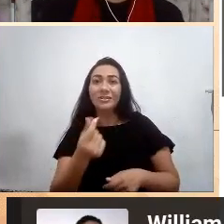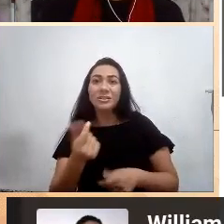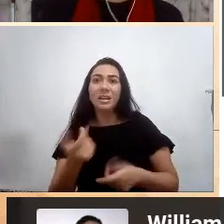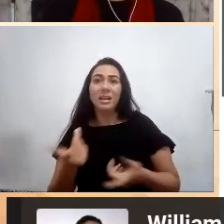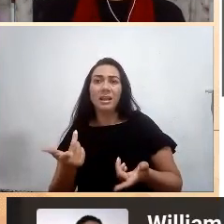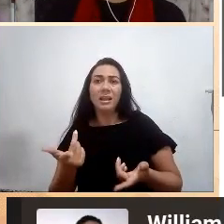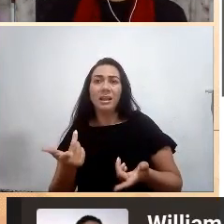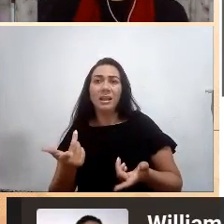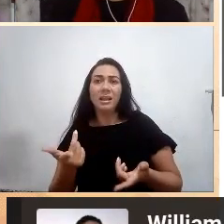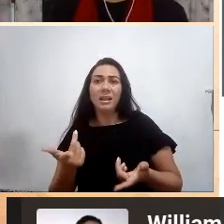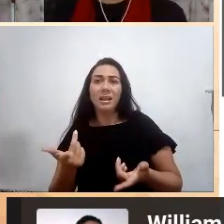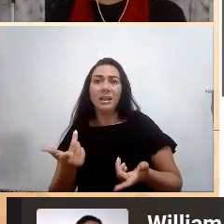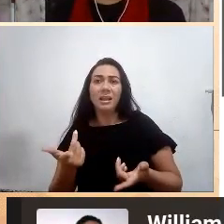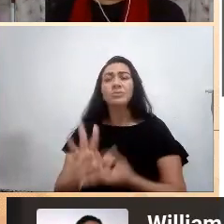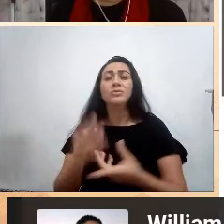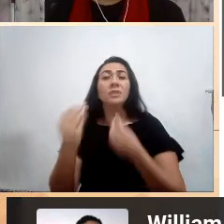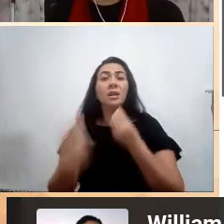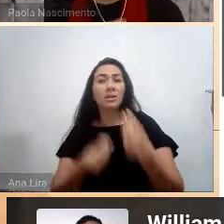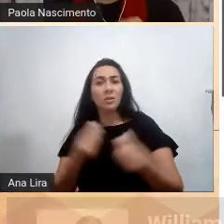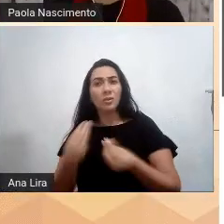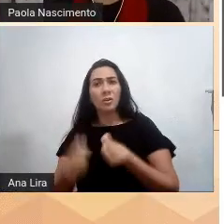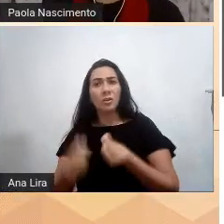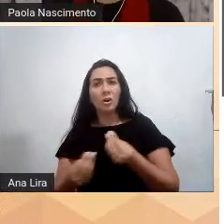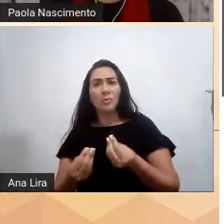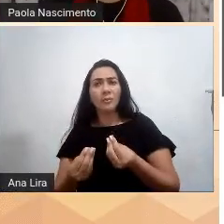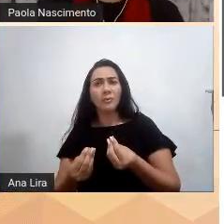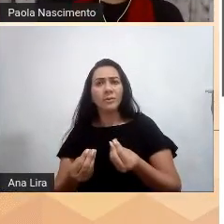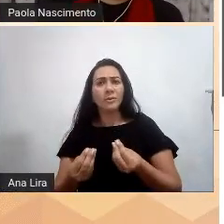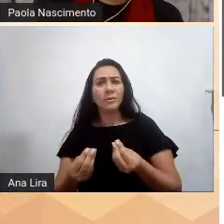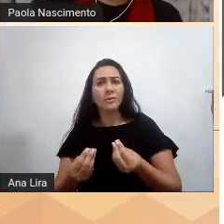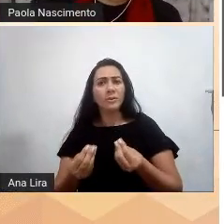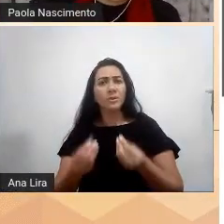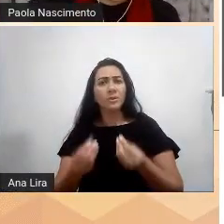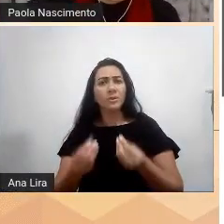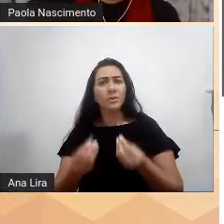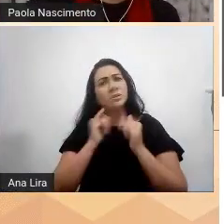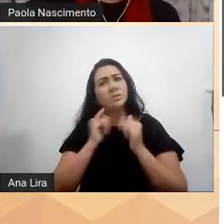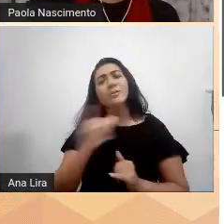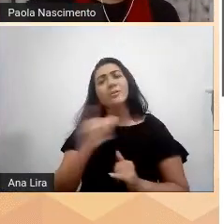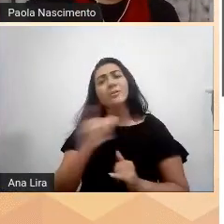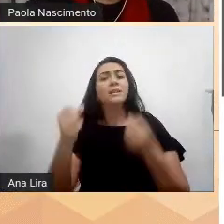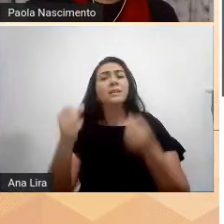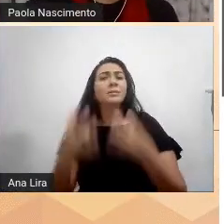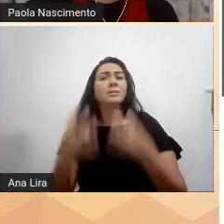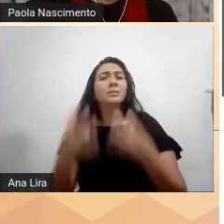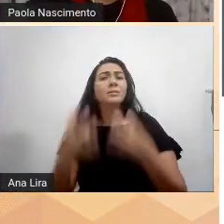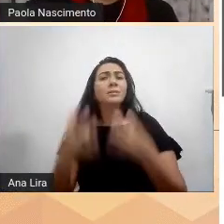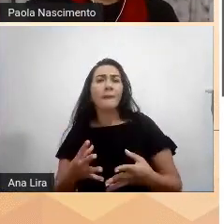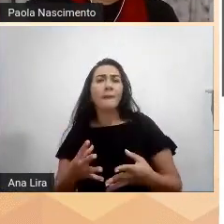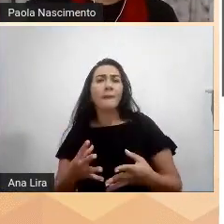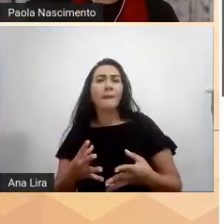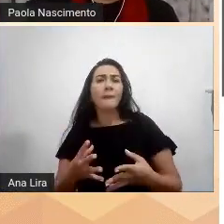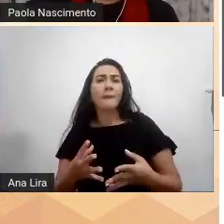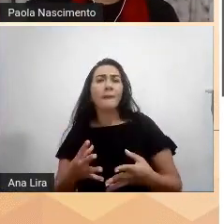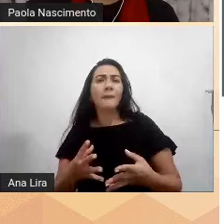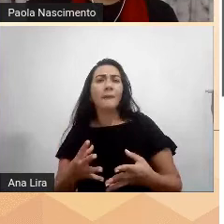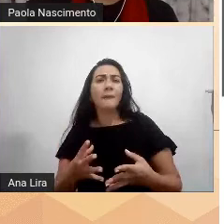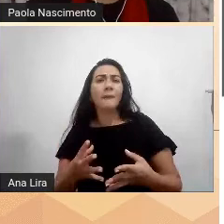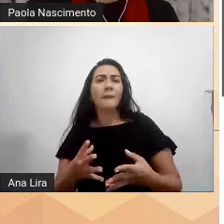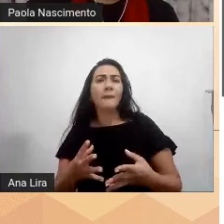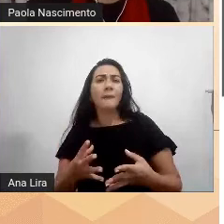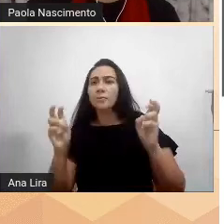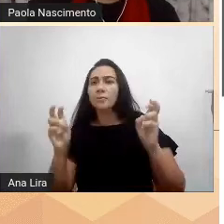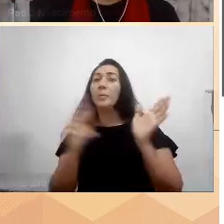separar, vou falar só de gestão de projetos e vou falar de captação de recursos. Não, eu vou estar falando os dois simultaneamente para vocês